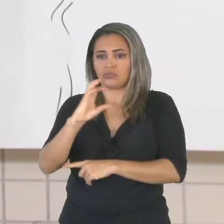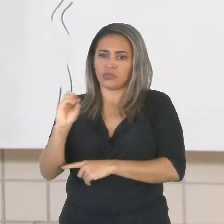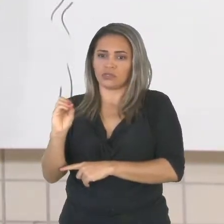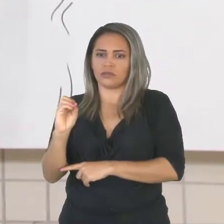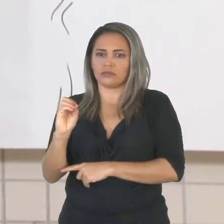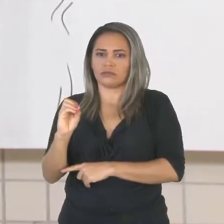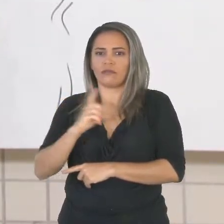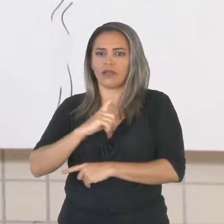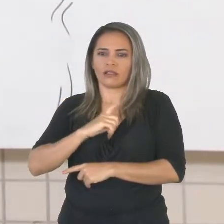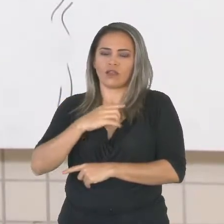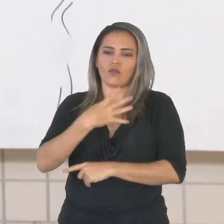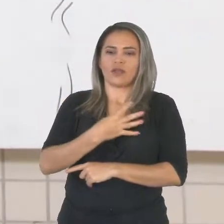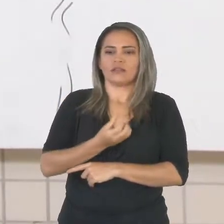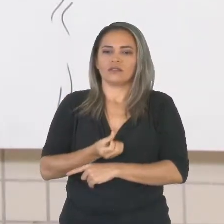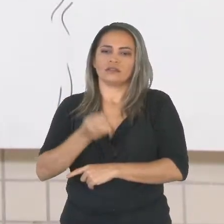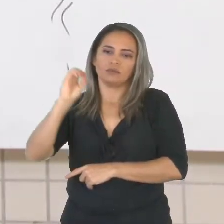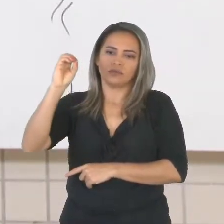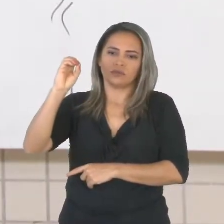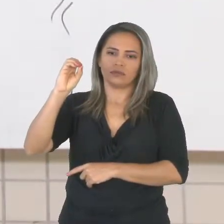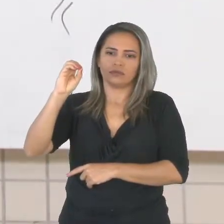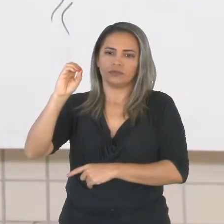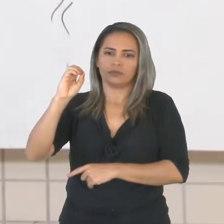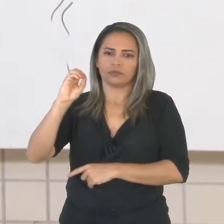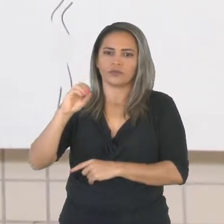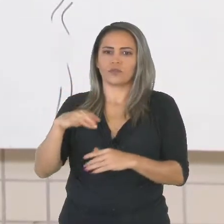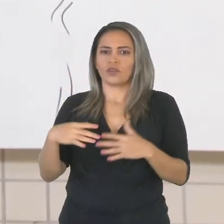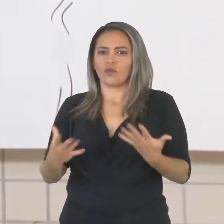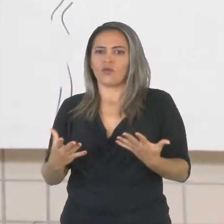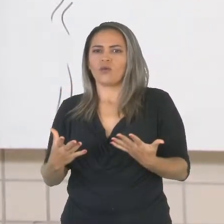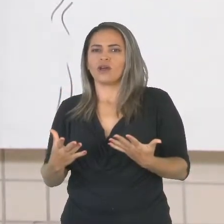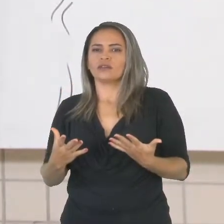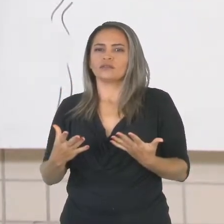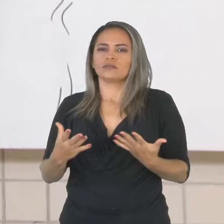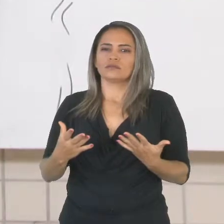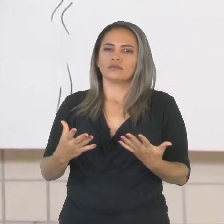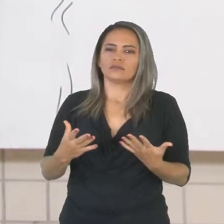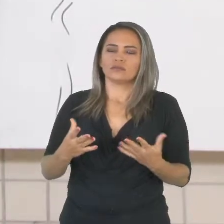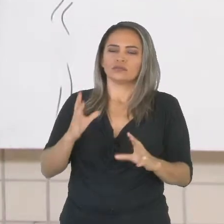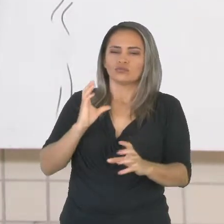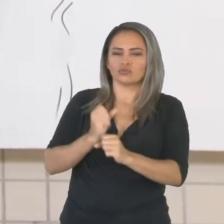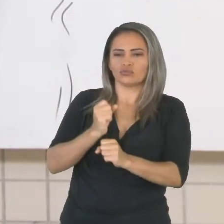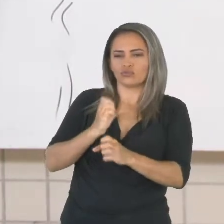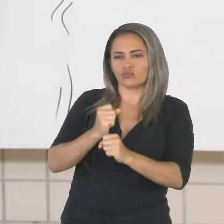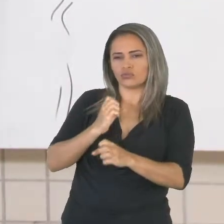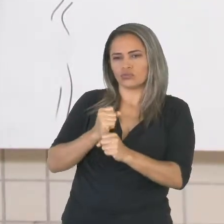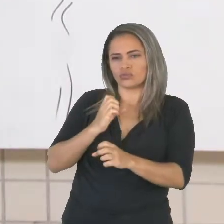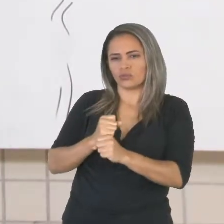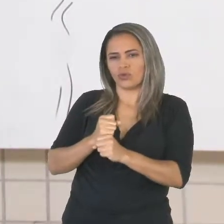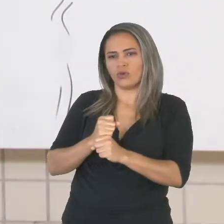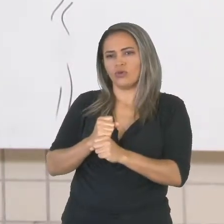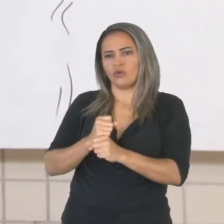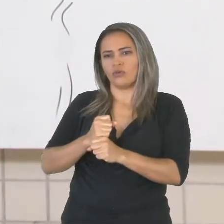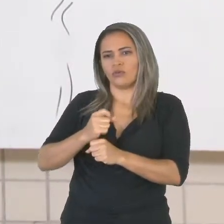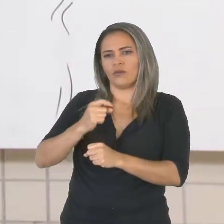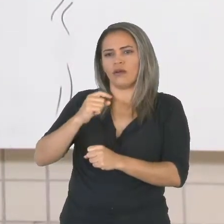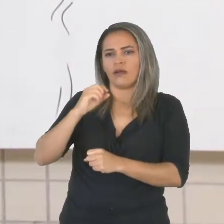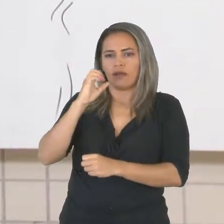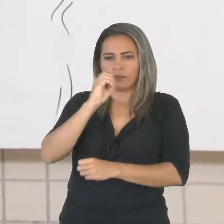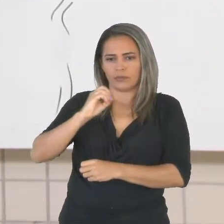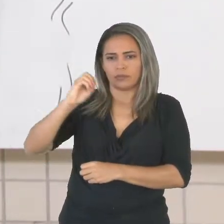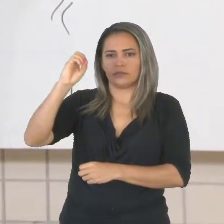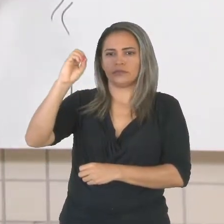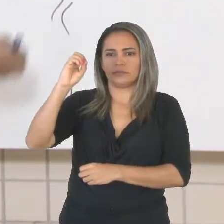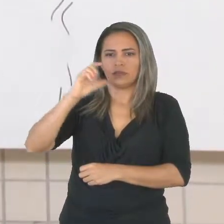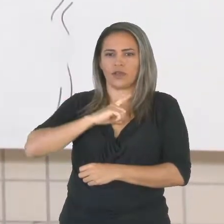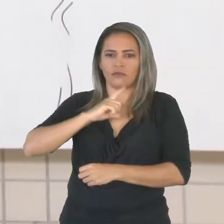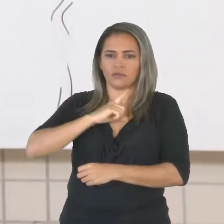teremos 46%. Quando eu faço a soma da coluna frequência relativa em porcentagem,